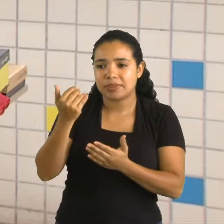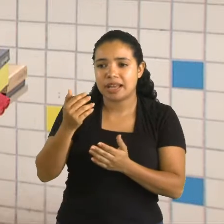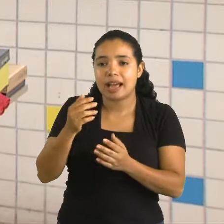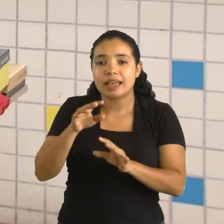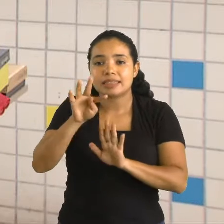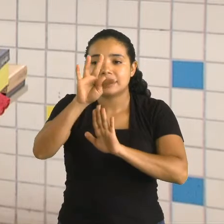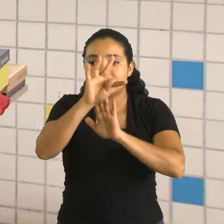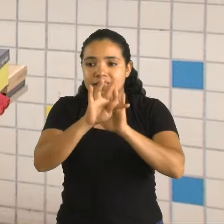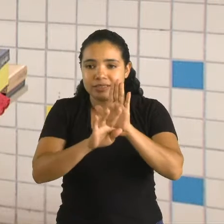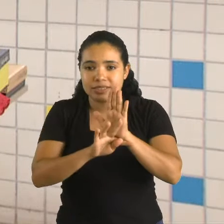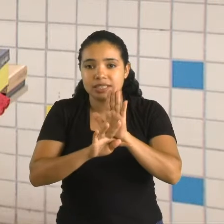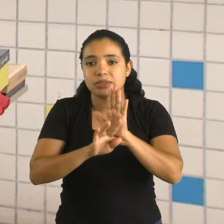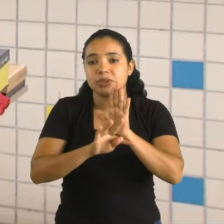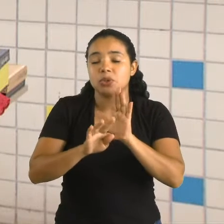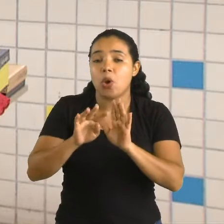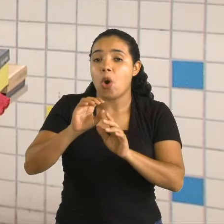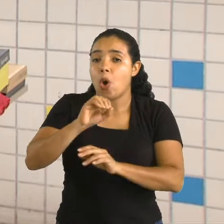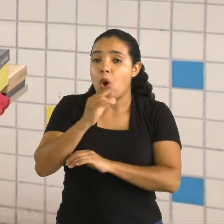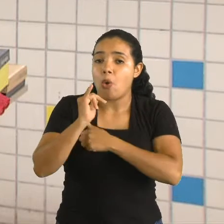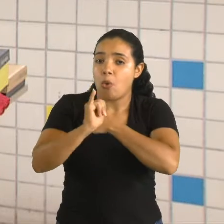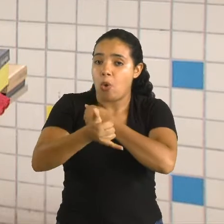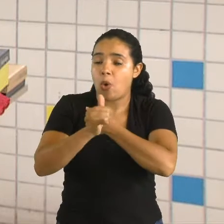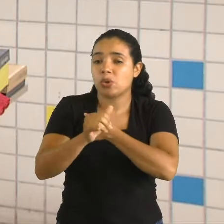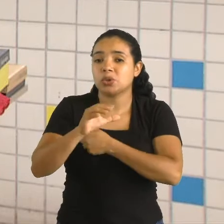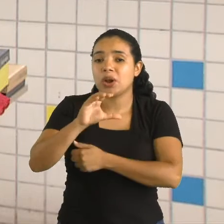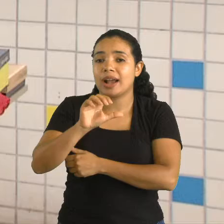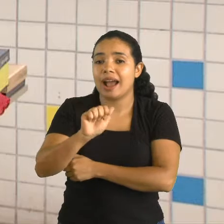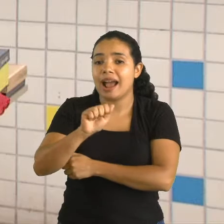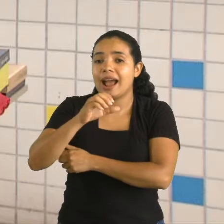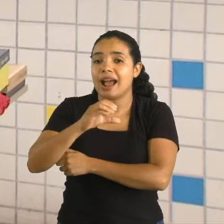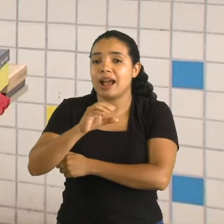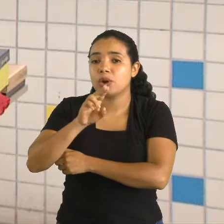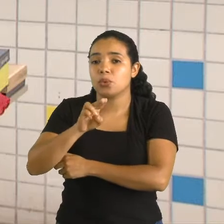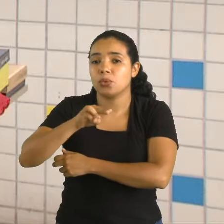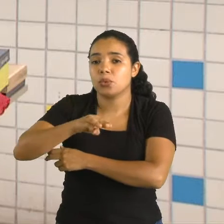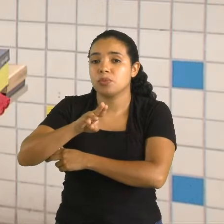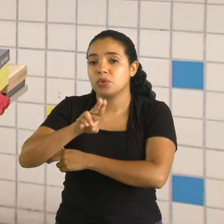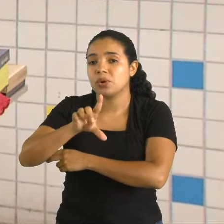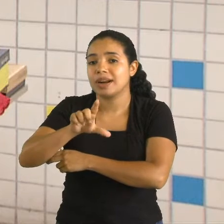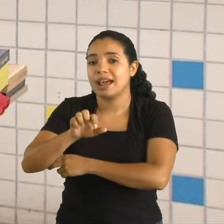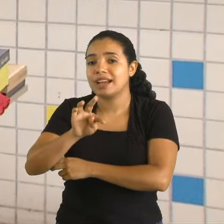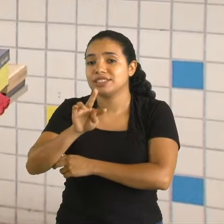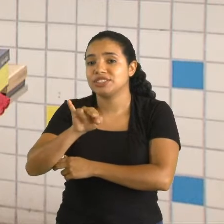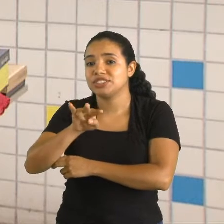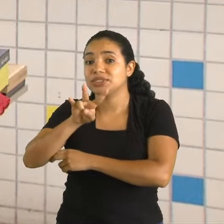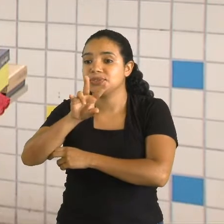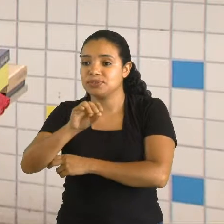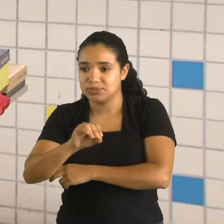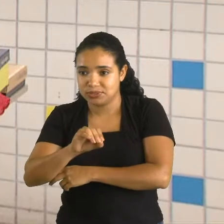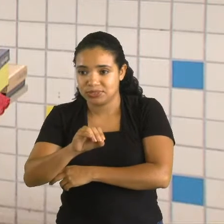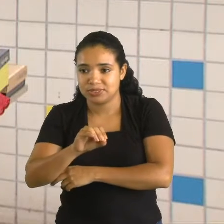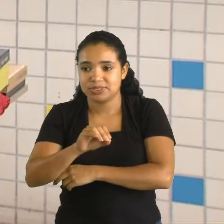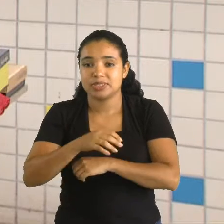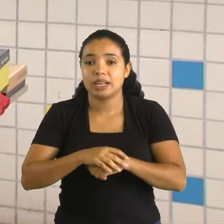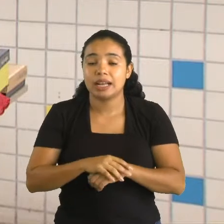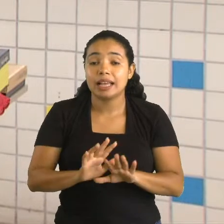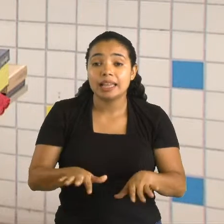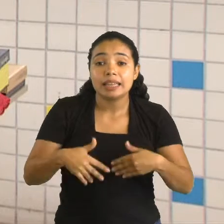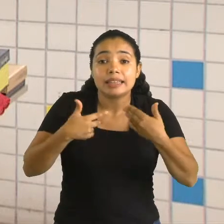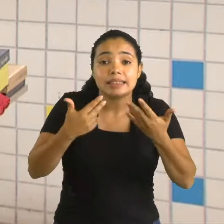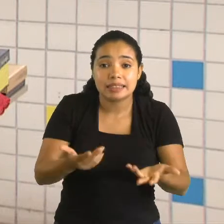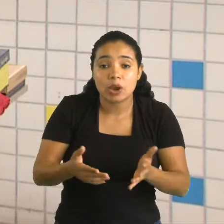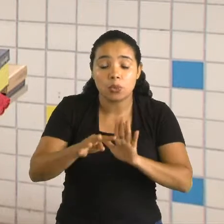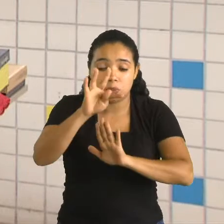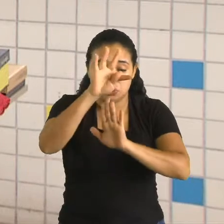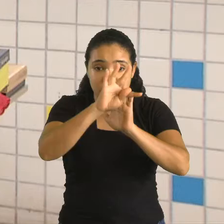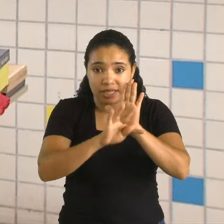conto acumulativo. O que quer dizer? Lembra ainda? Nós fechamos justamente com a casa sonolenta. Então, o texto